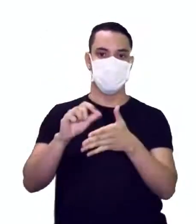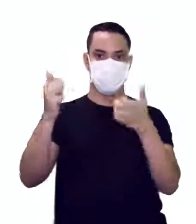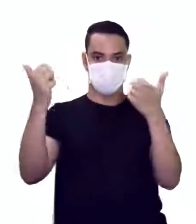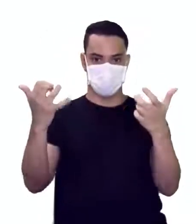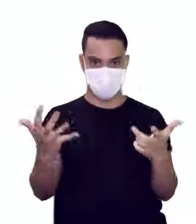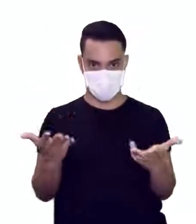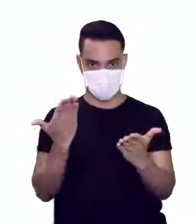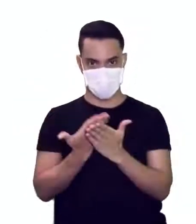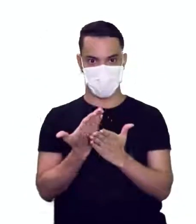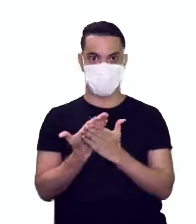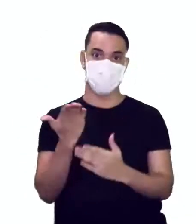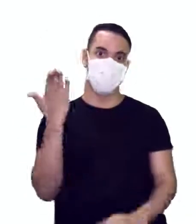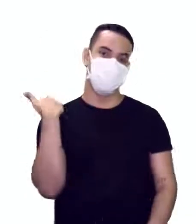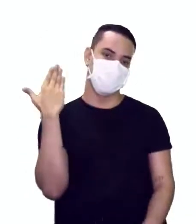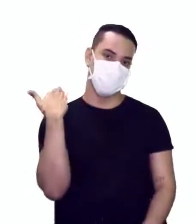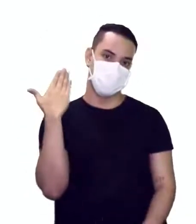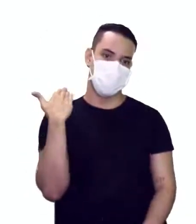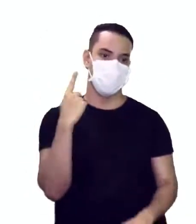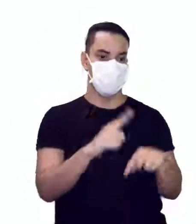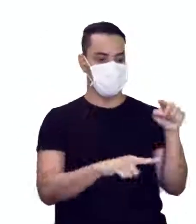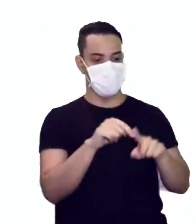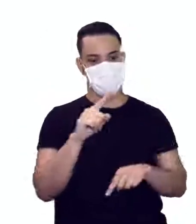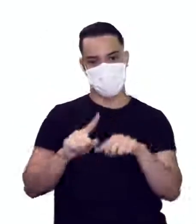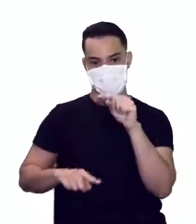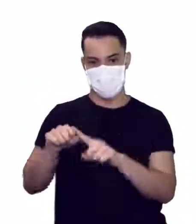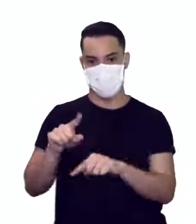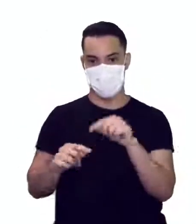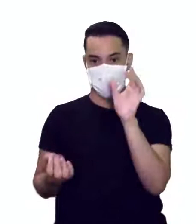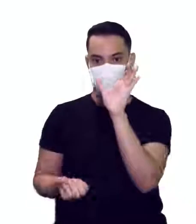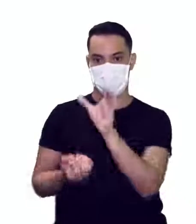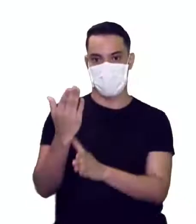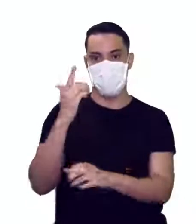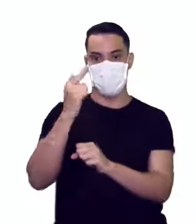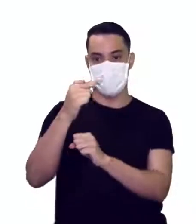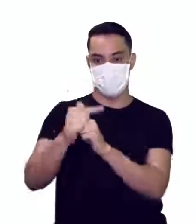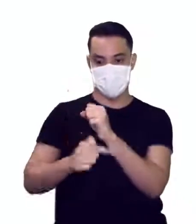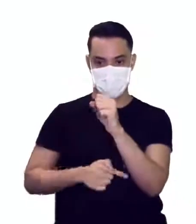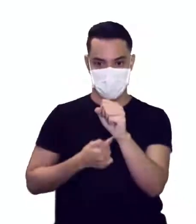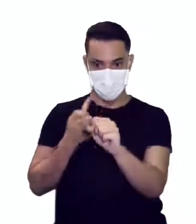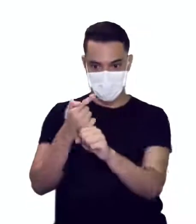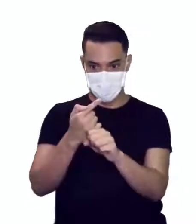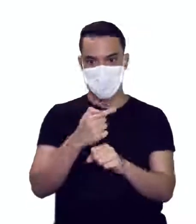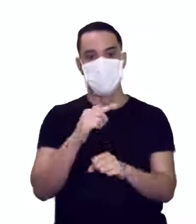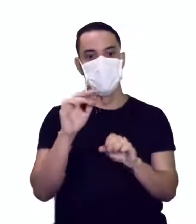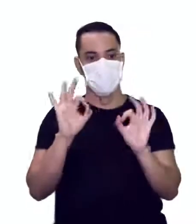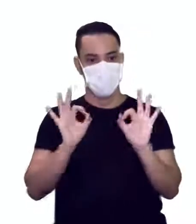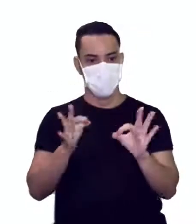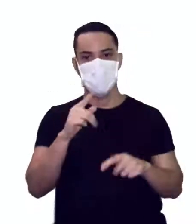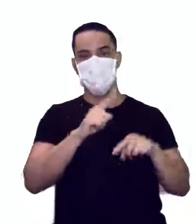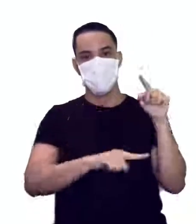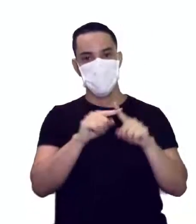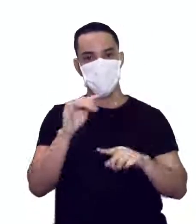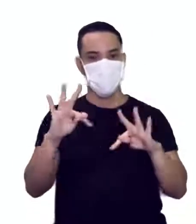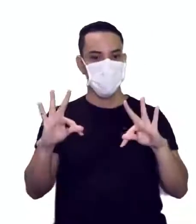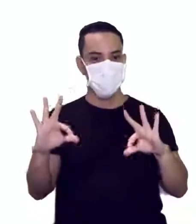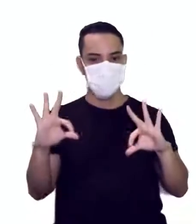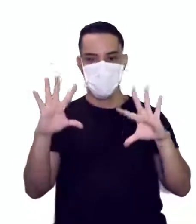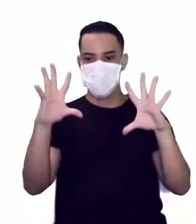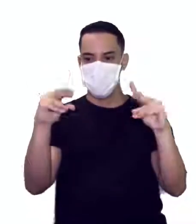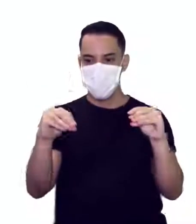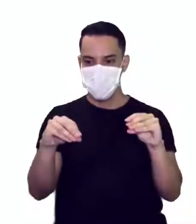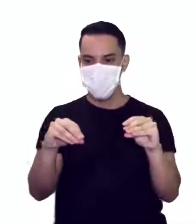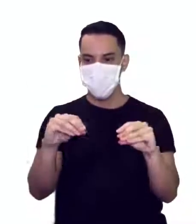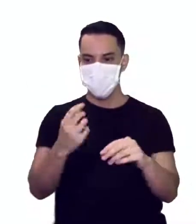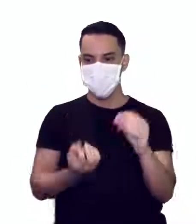aula passada? Os corpos são formados por átomos, certo? A matéria, né, gente? Tudo é formado